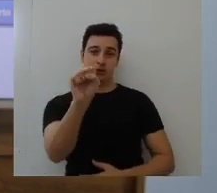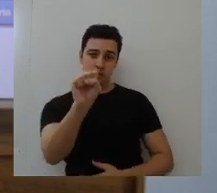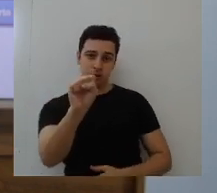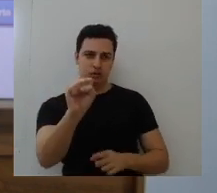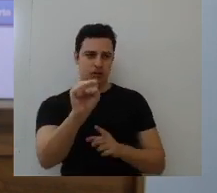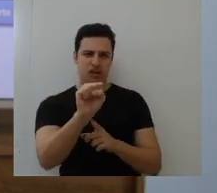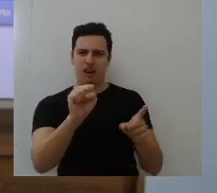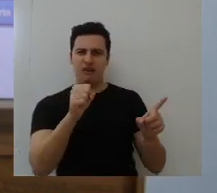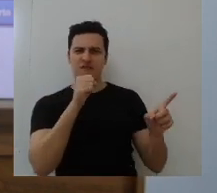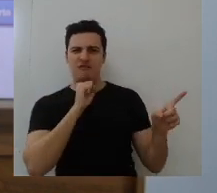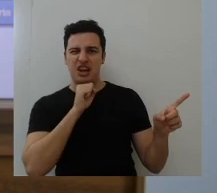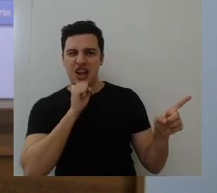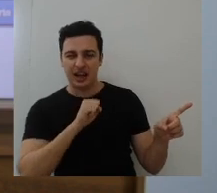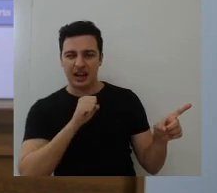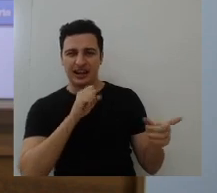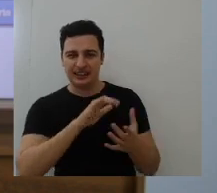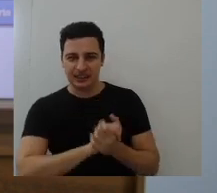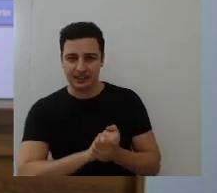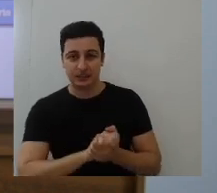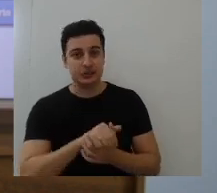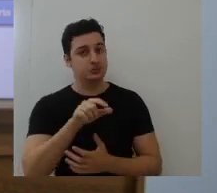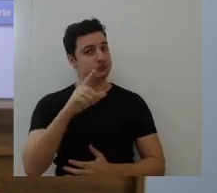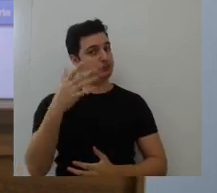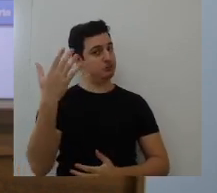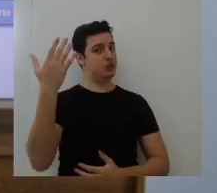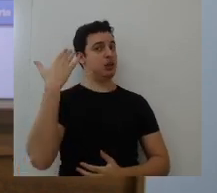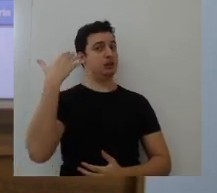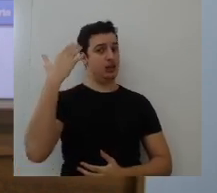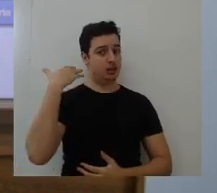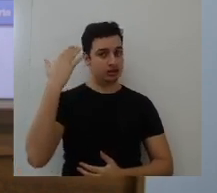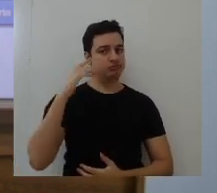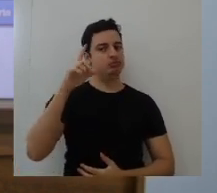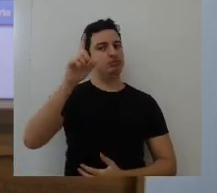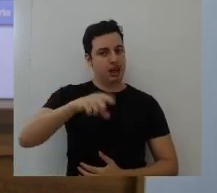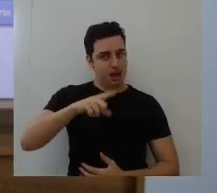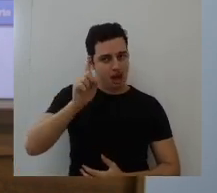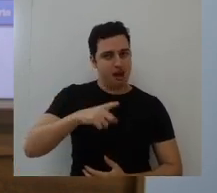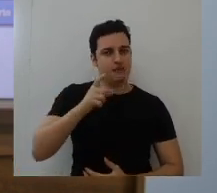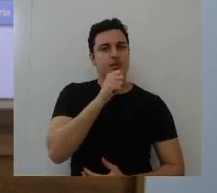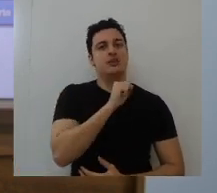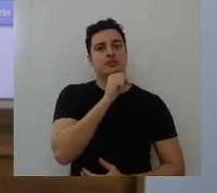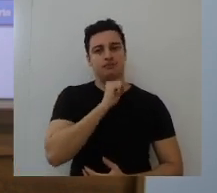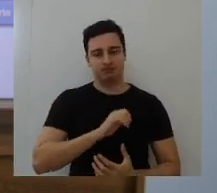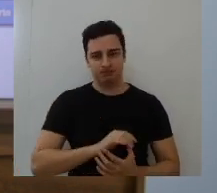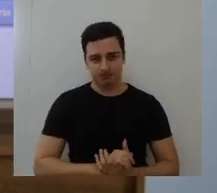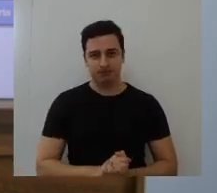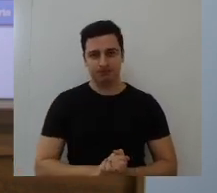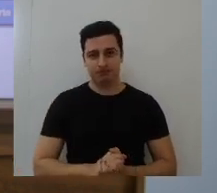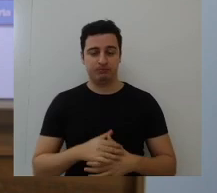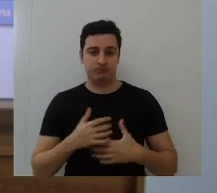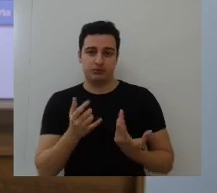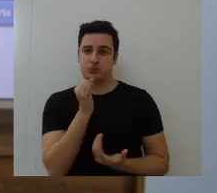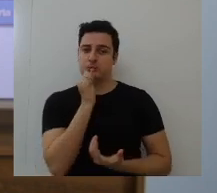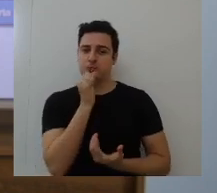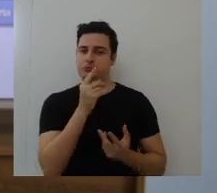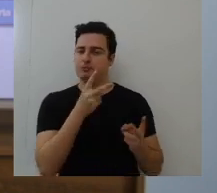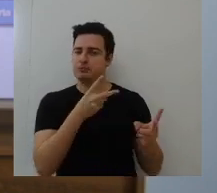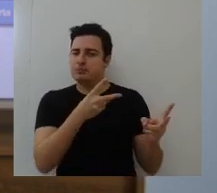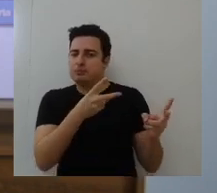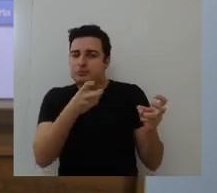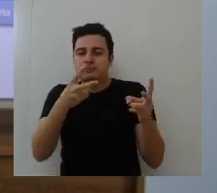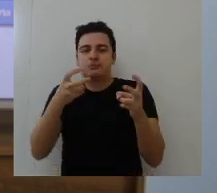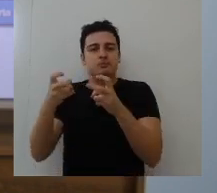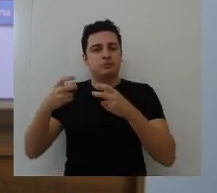era velha para aquela época, para o casamento? Ela era, né? Então a gente tem que começar a prestar atenção nisso. E